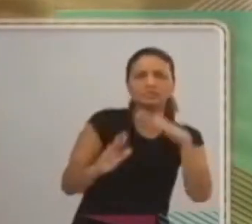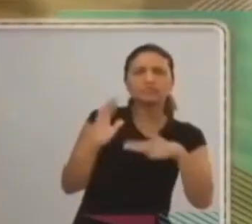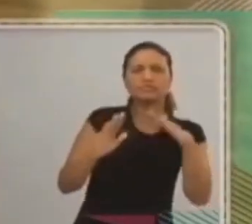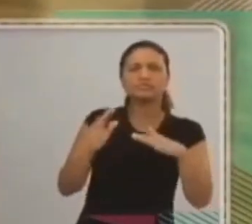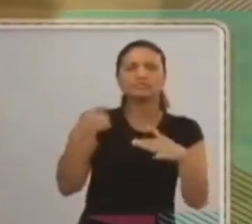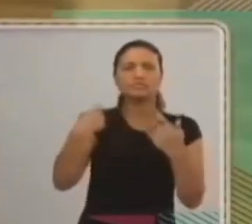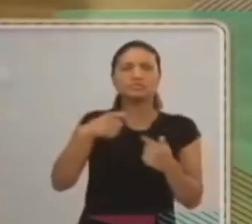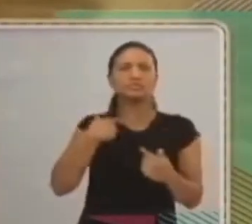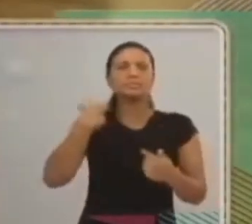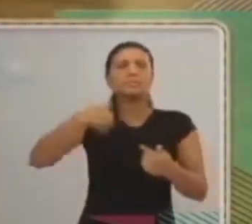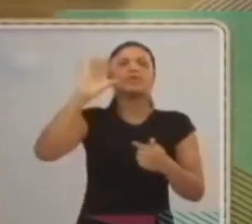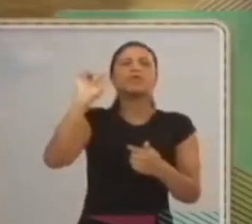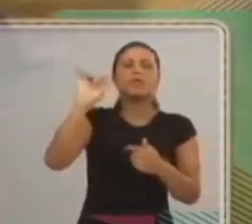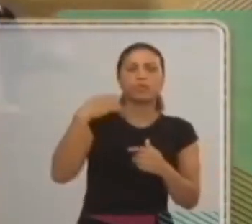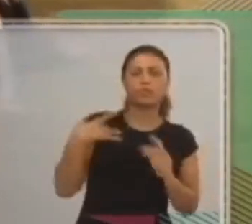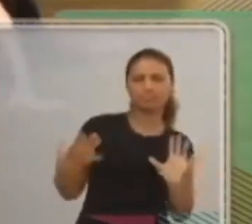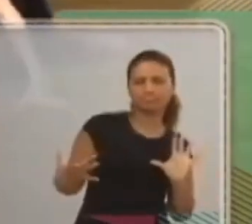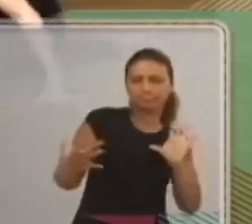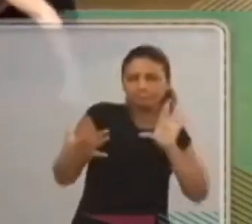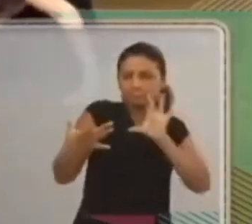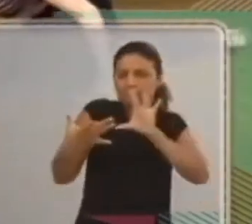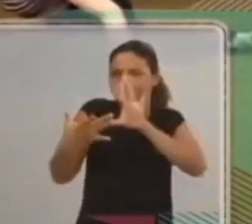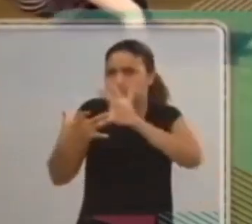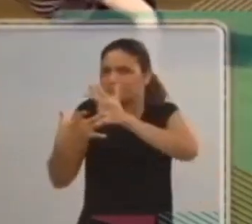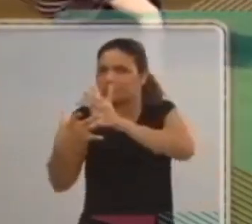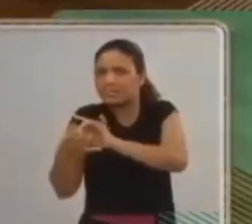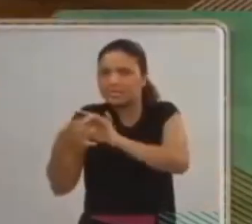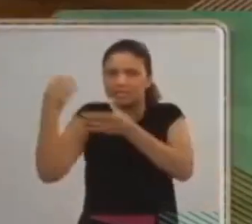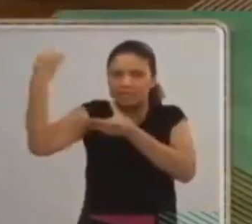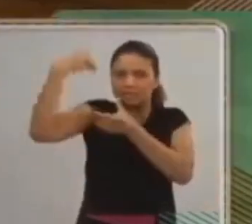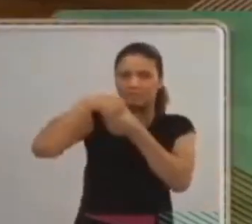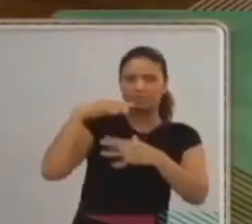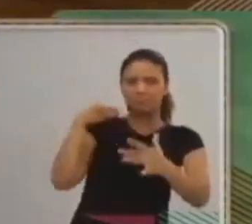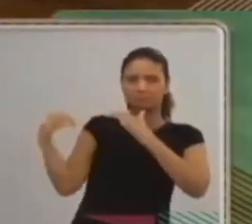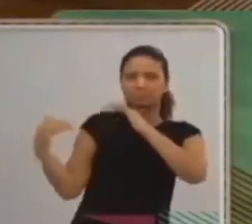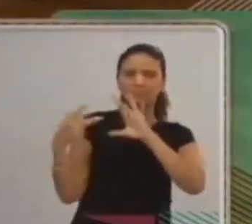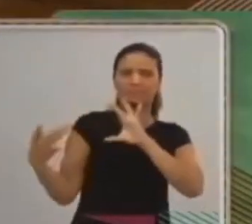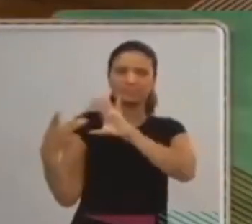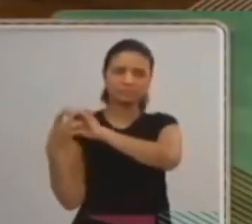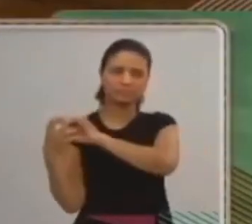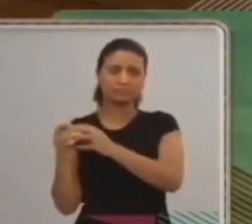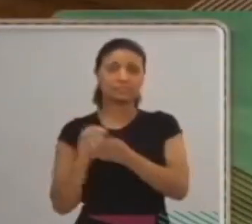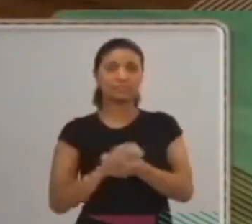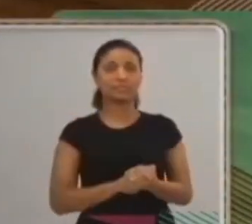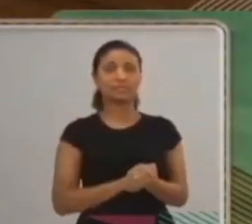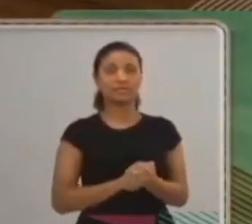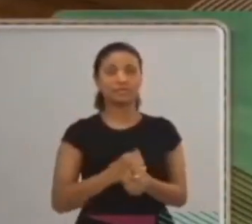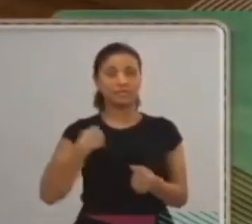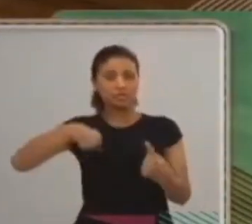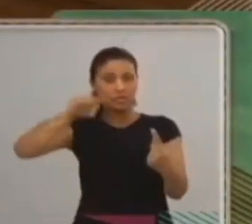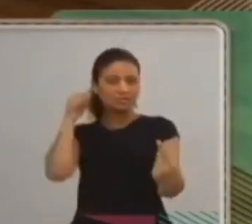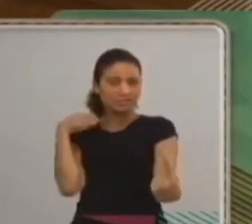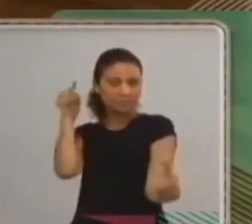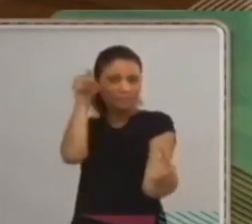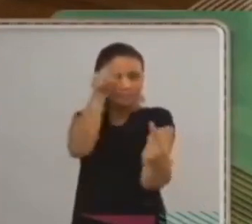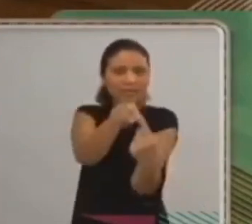está mais conectado, mais inteiro no movimento. A nossa meta principal é fazer um trabalho